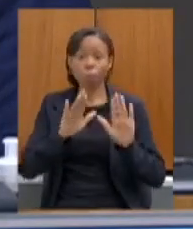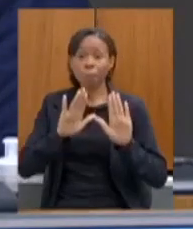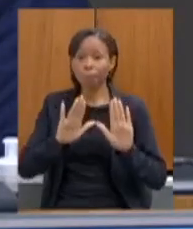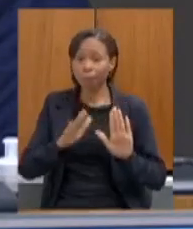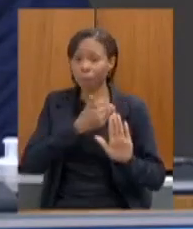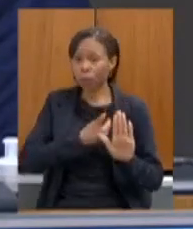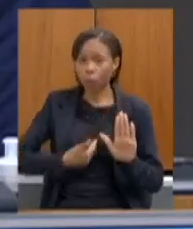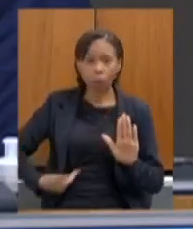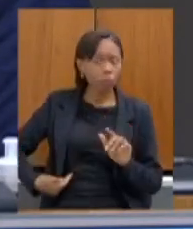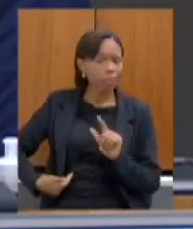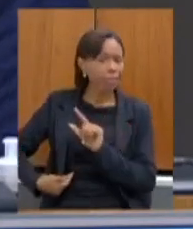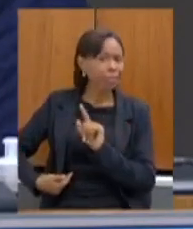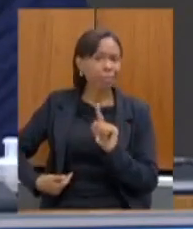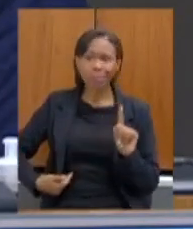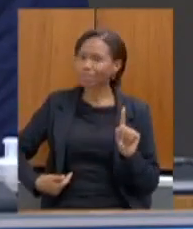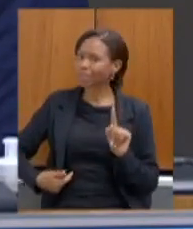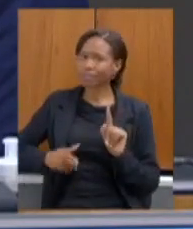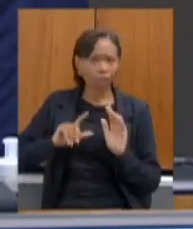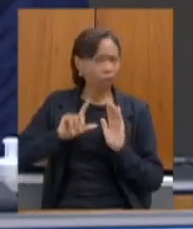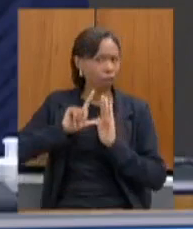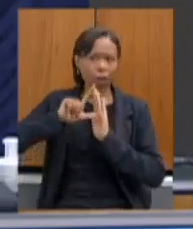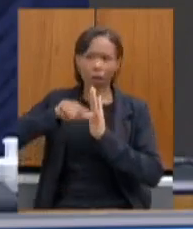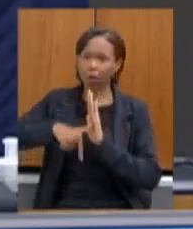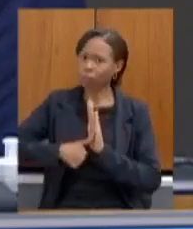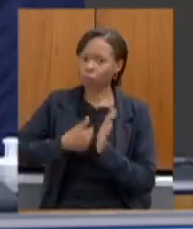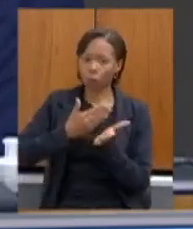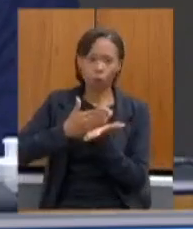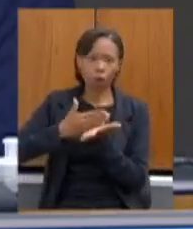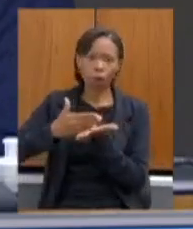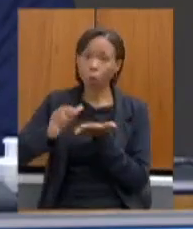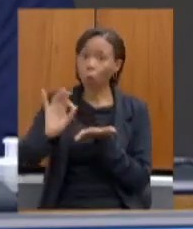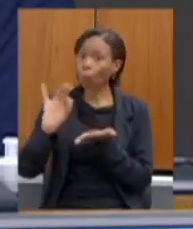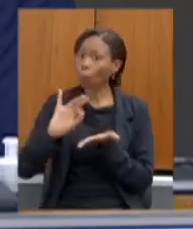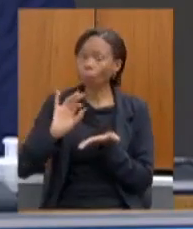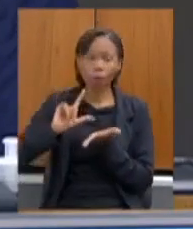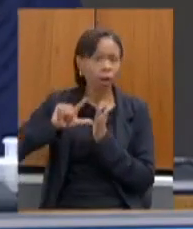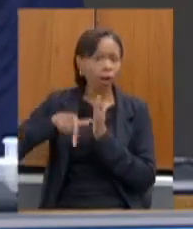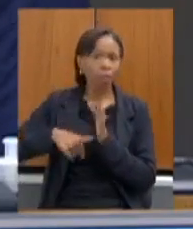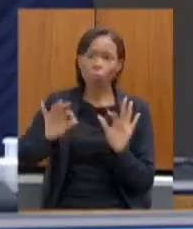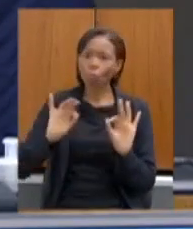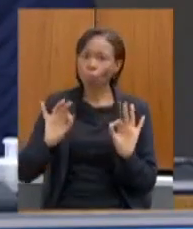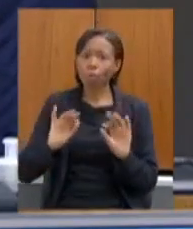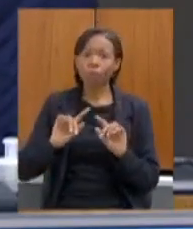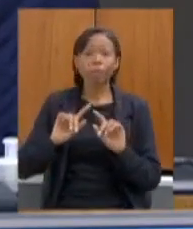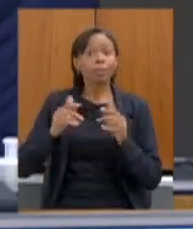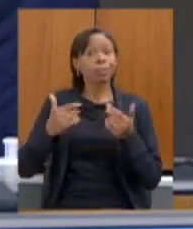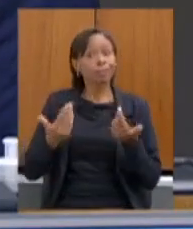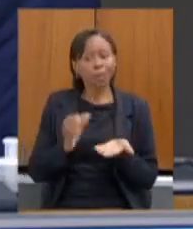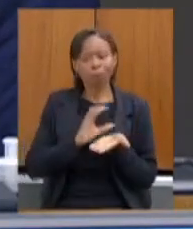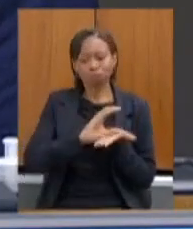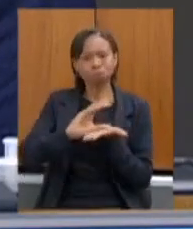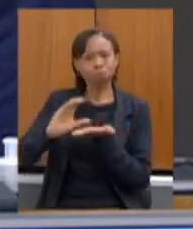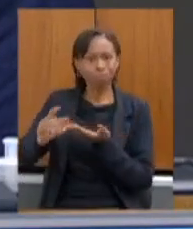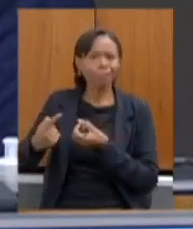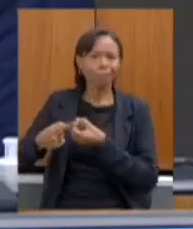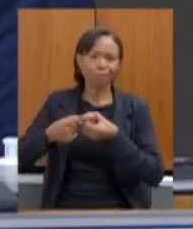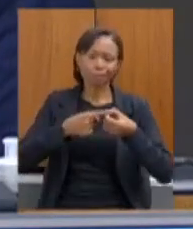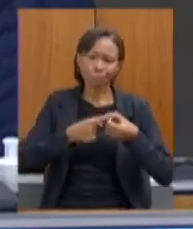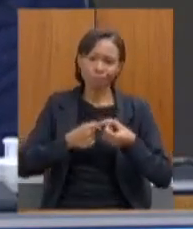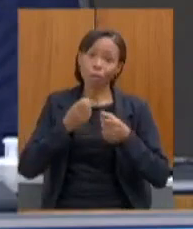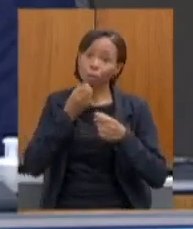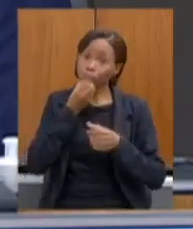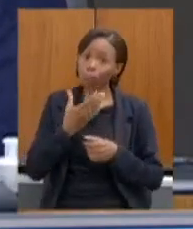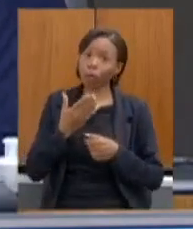sequer do acordo de repasses aos municípios no Estado de Minas Gerais, o que, mais uma vez, fortalece para o combate do